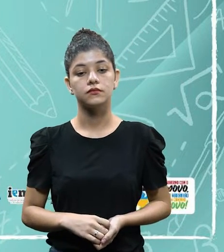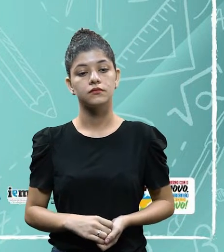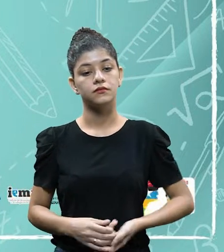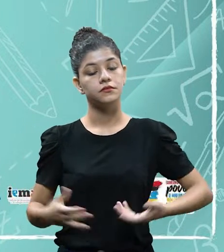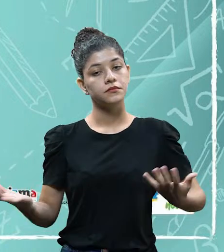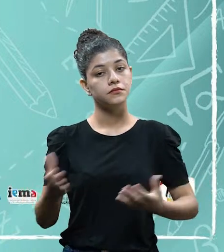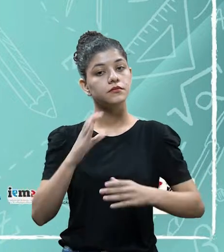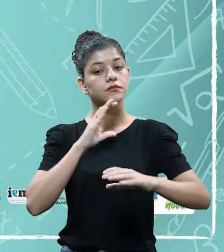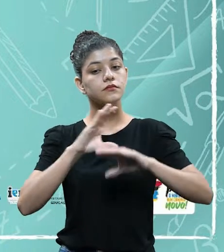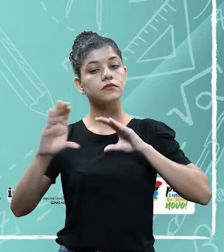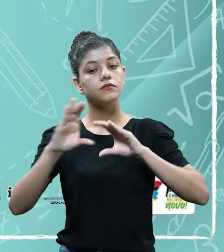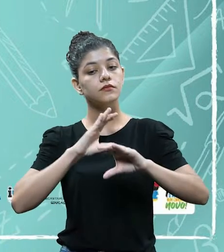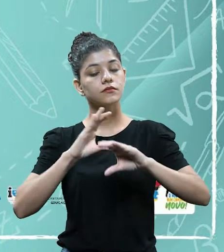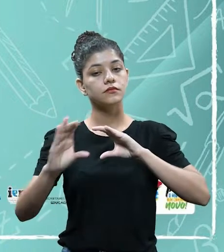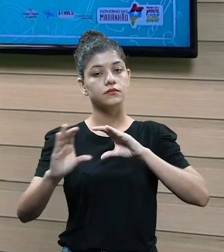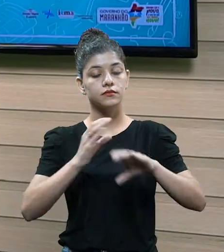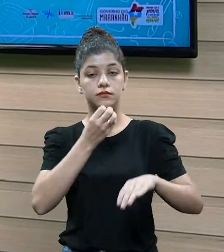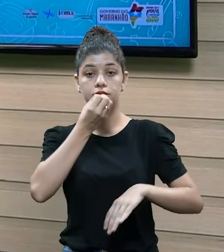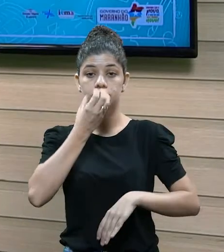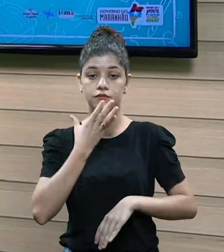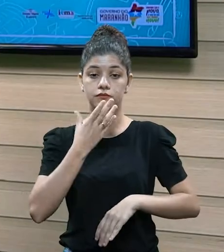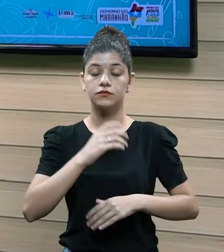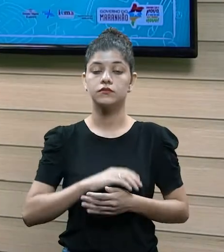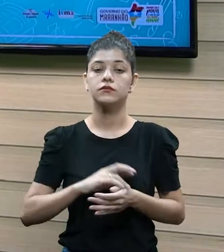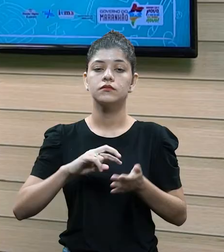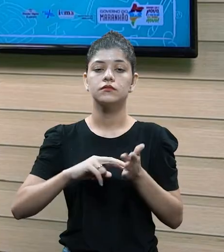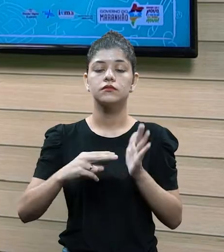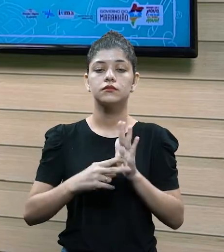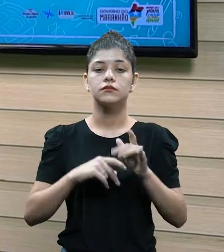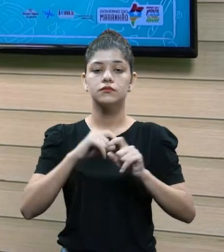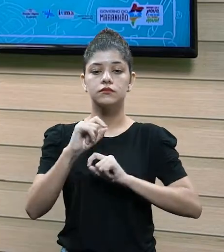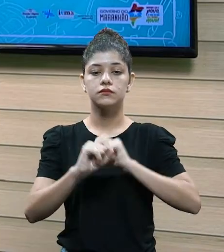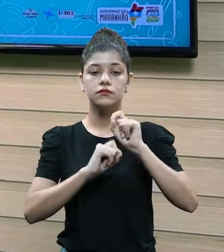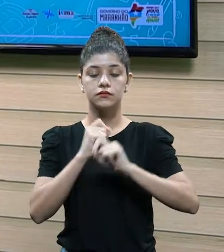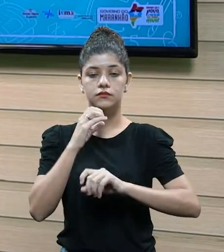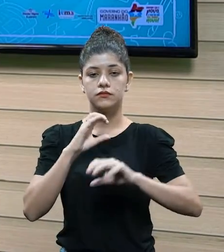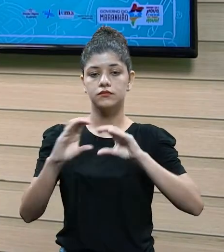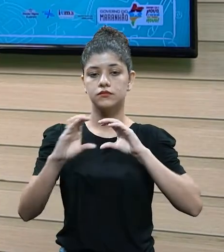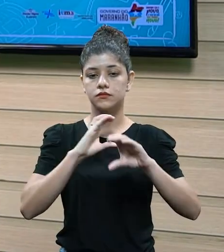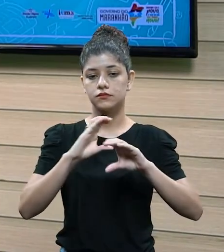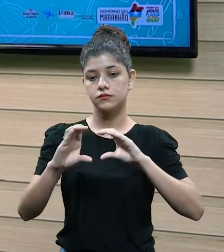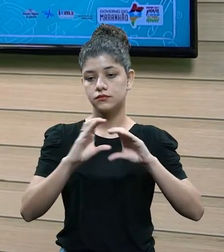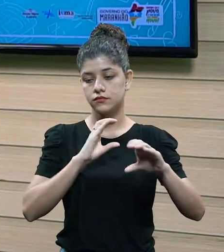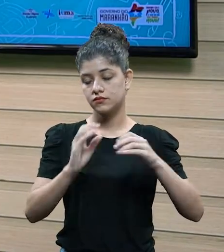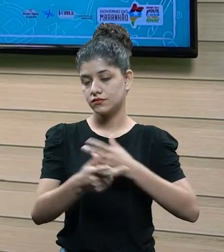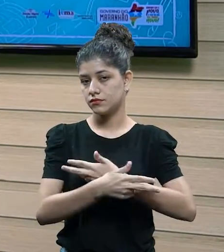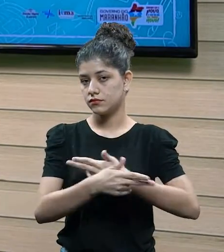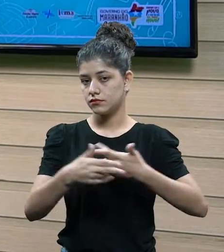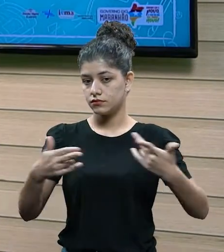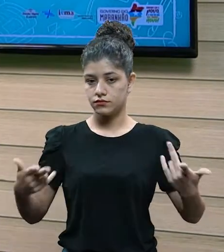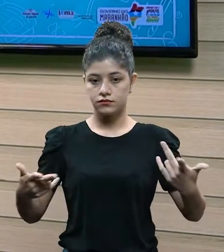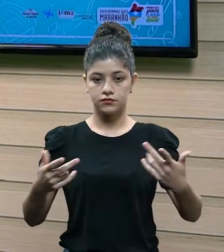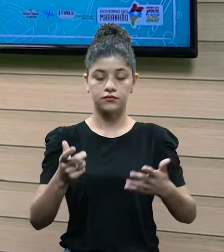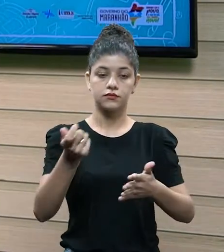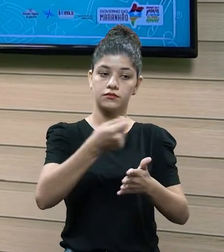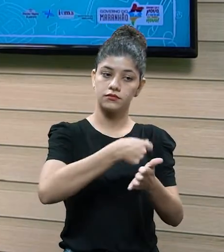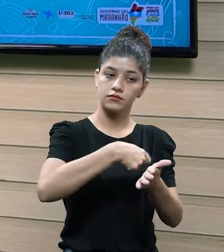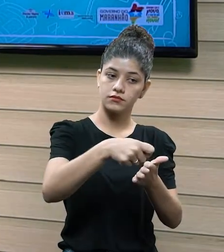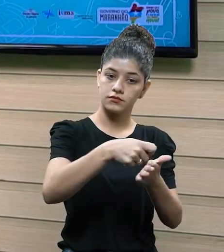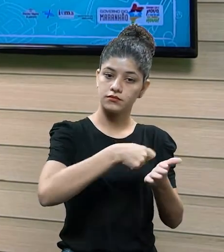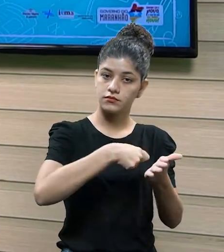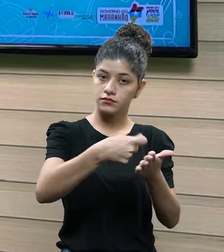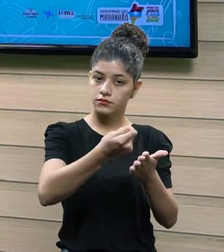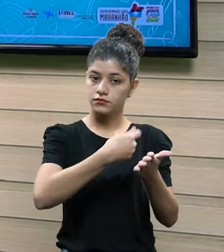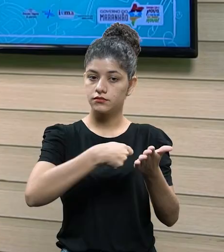Mantenha uma comunicação efetiva. O que é comunicar-se bem? A gente sabe que a comunicação ela pode ser expressa de várias formas, né? A forma